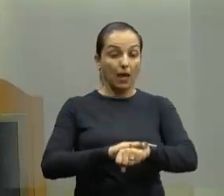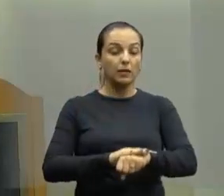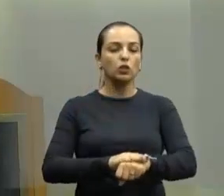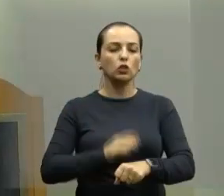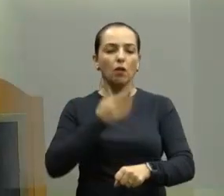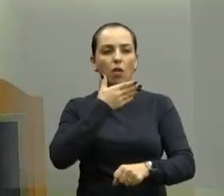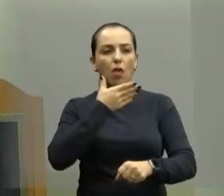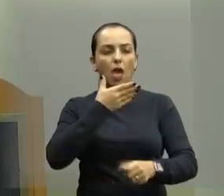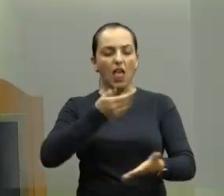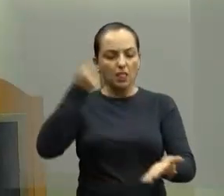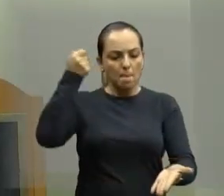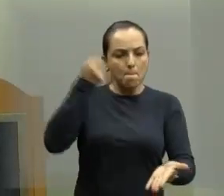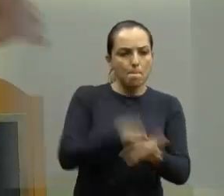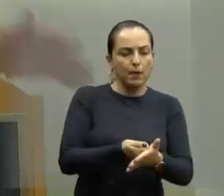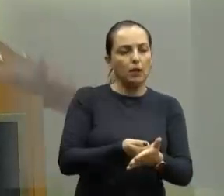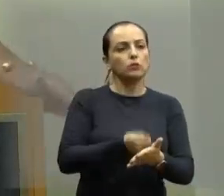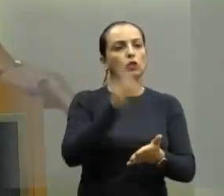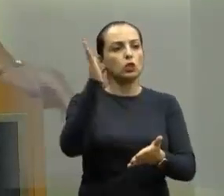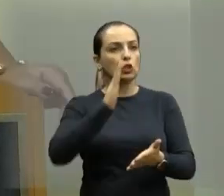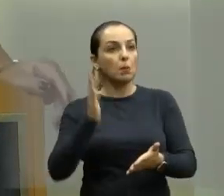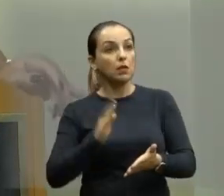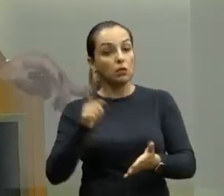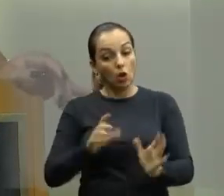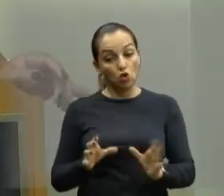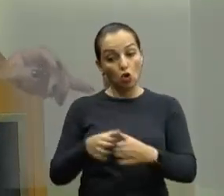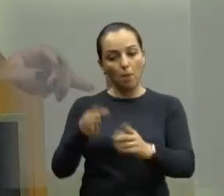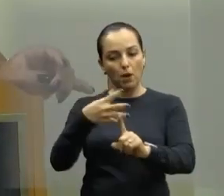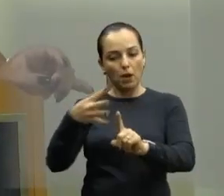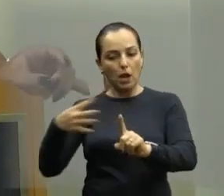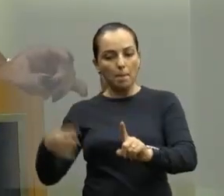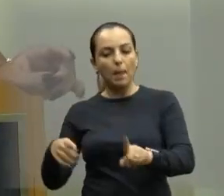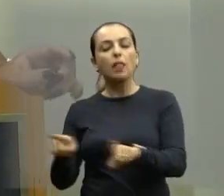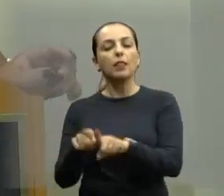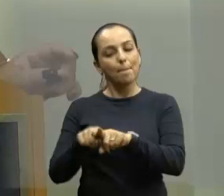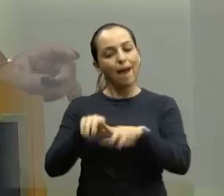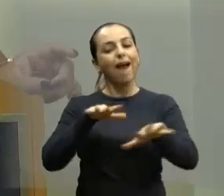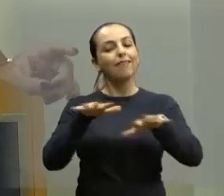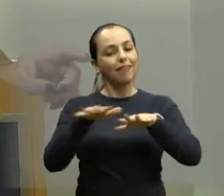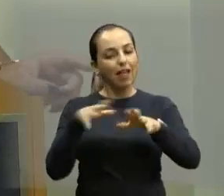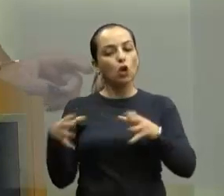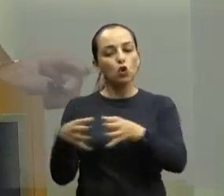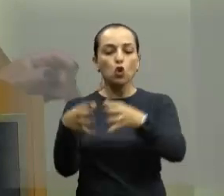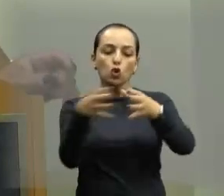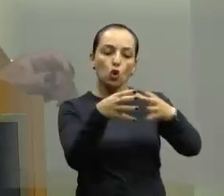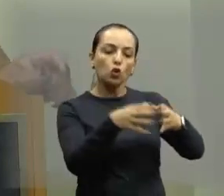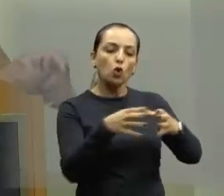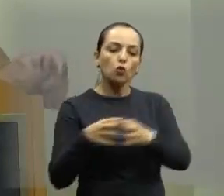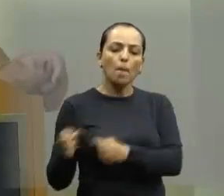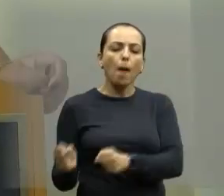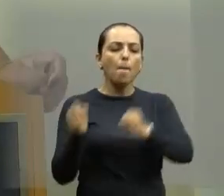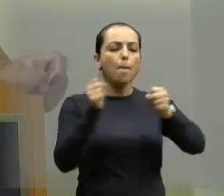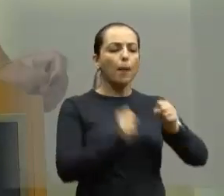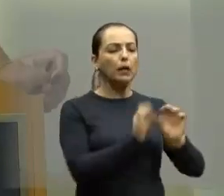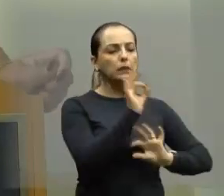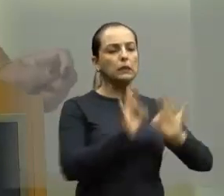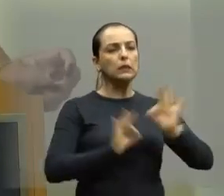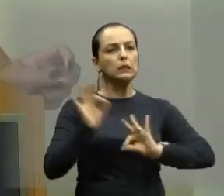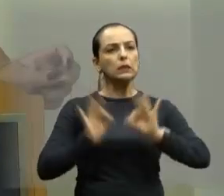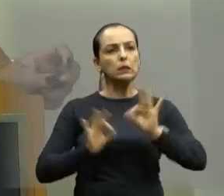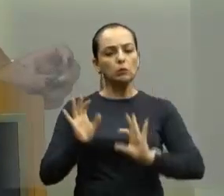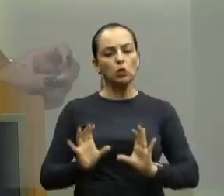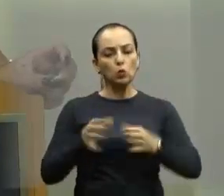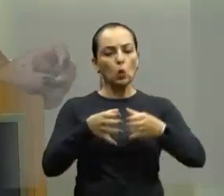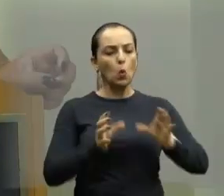uma ditadura militar em nosso país as lgbts também estavam organizadas também se empo também se organizando